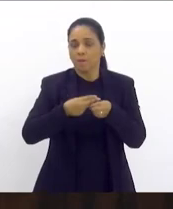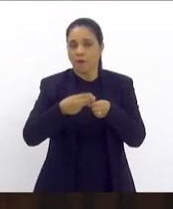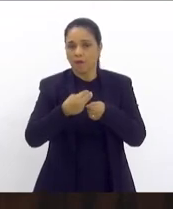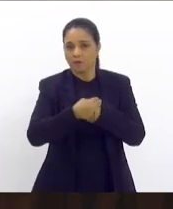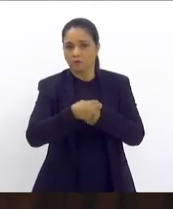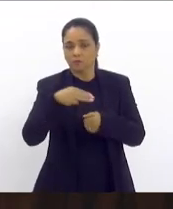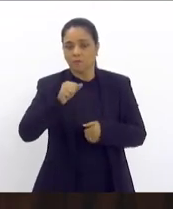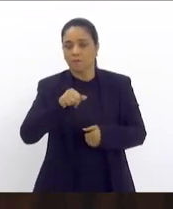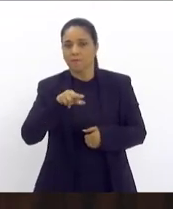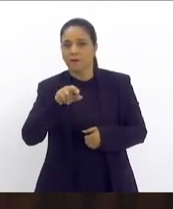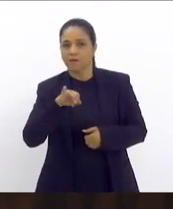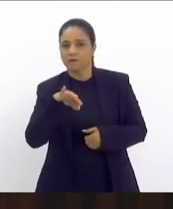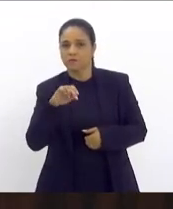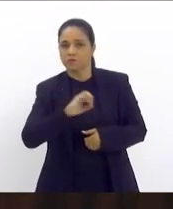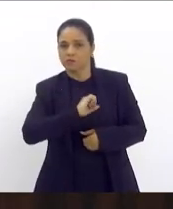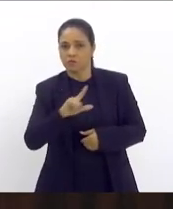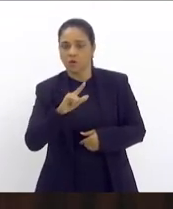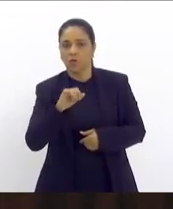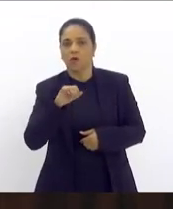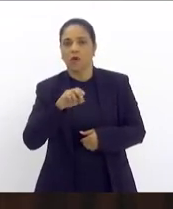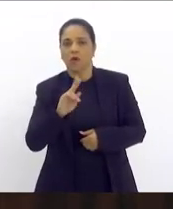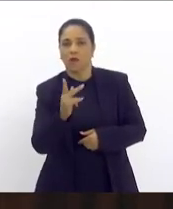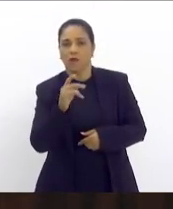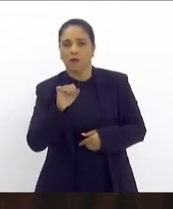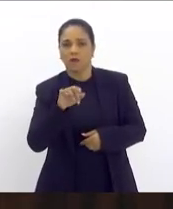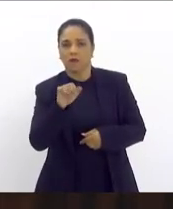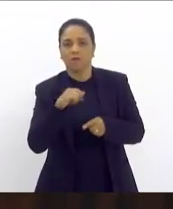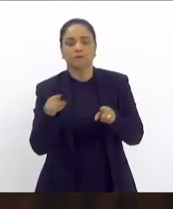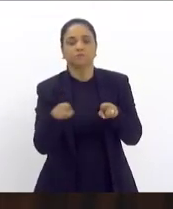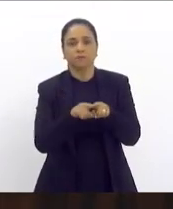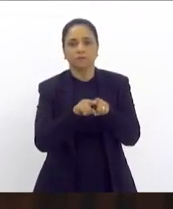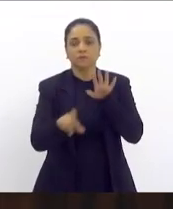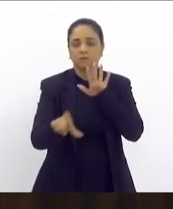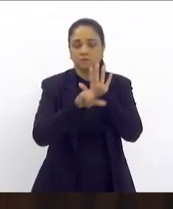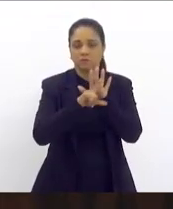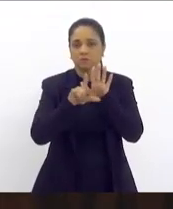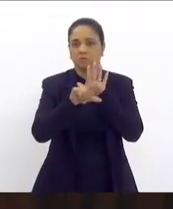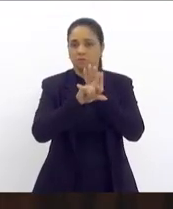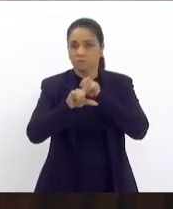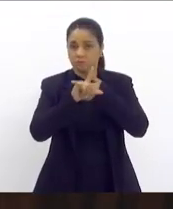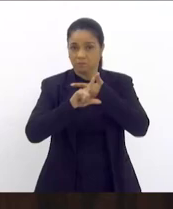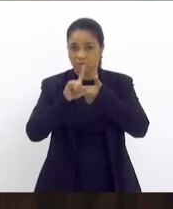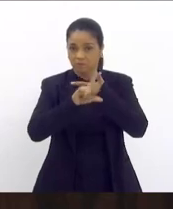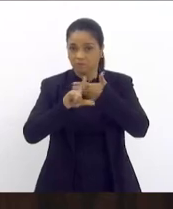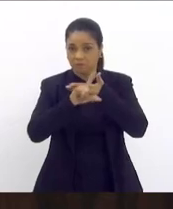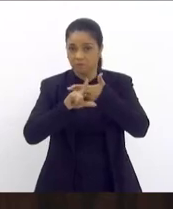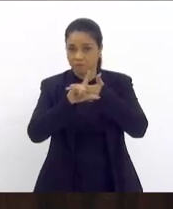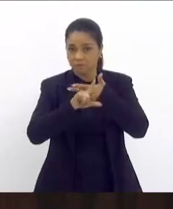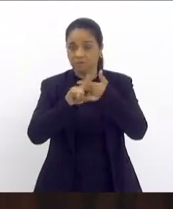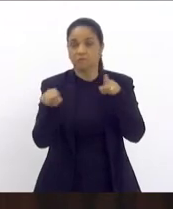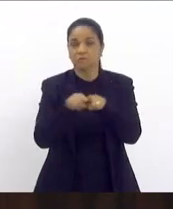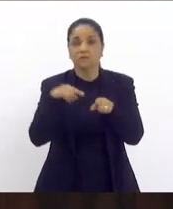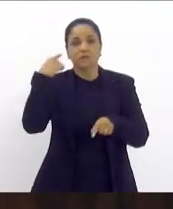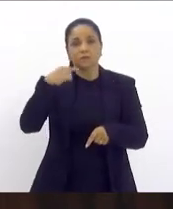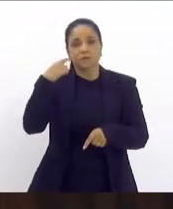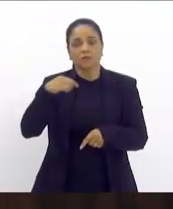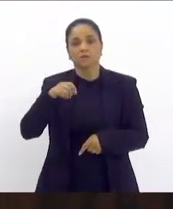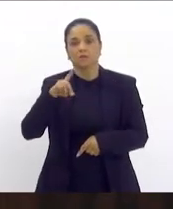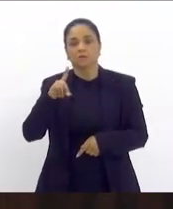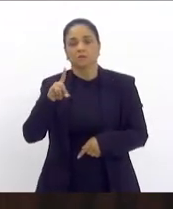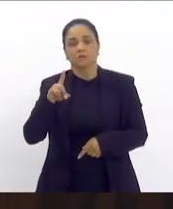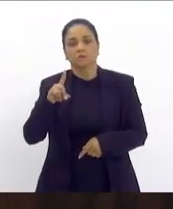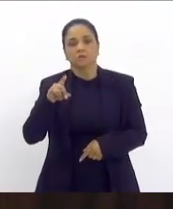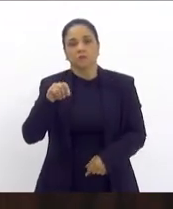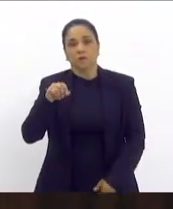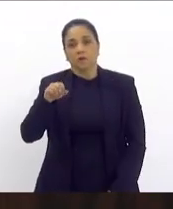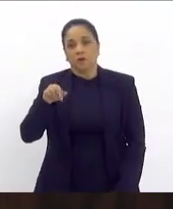Janeiro pareceres emitidos pela comissão de indicação Legislativa favorável relator Deputado Rosemberg Reis em